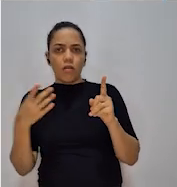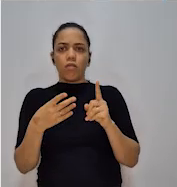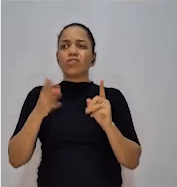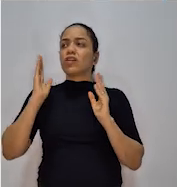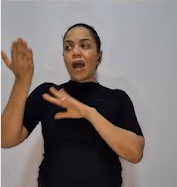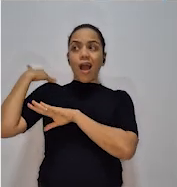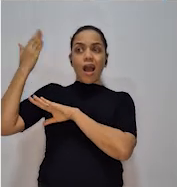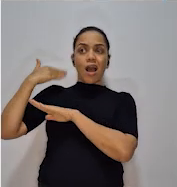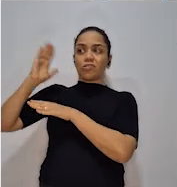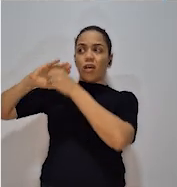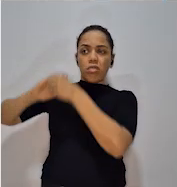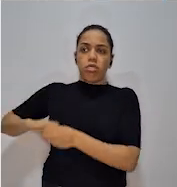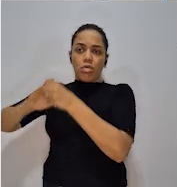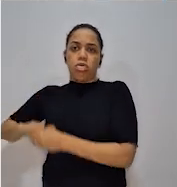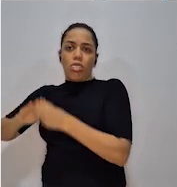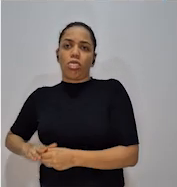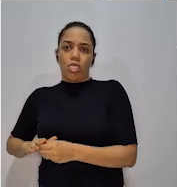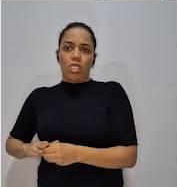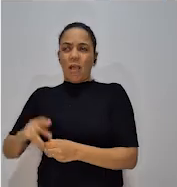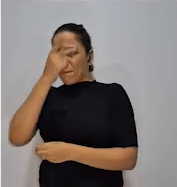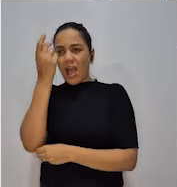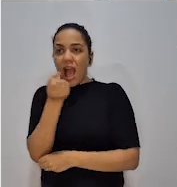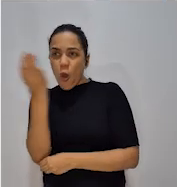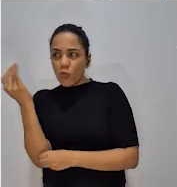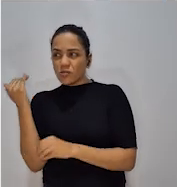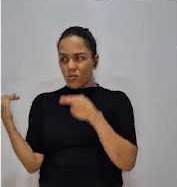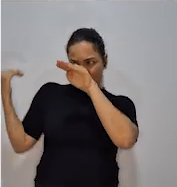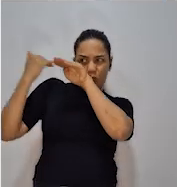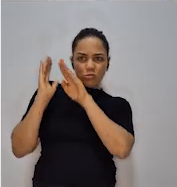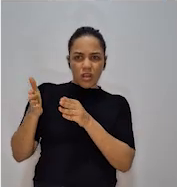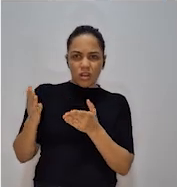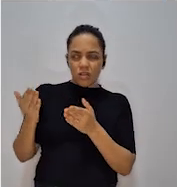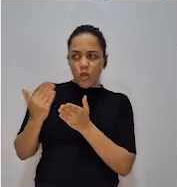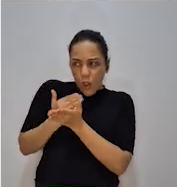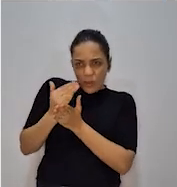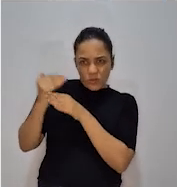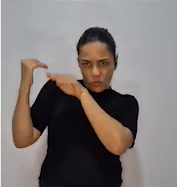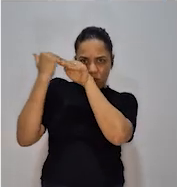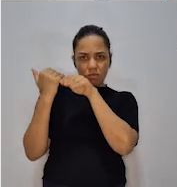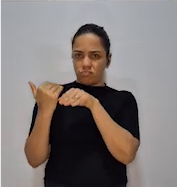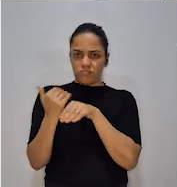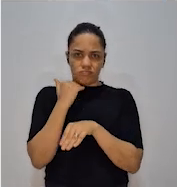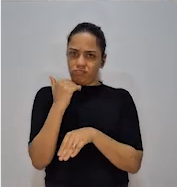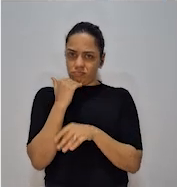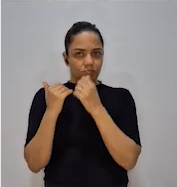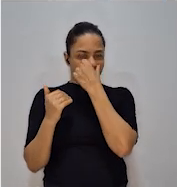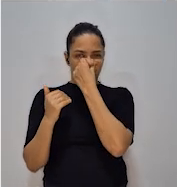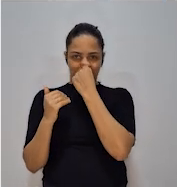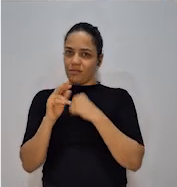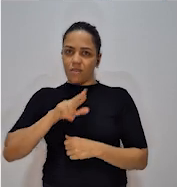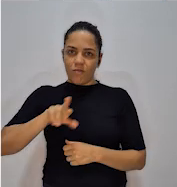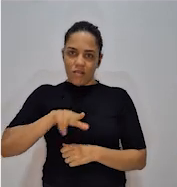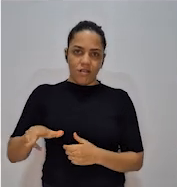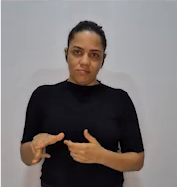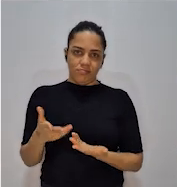se a gente parte da meritocracia, a gente parte de um ponto onde as pessoas não podem igualmente prosperar. Por